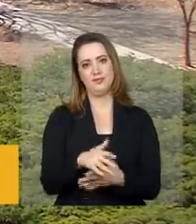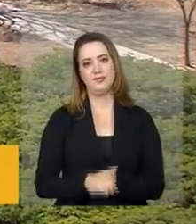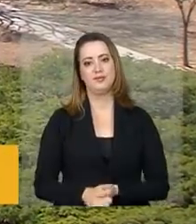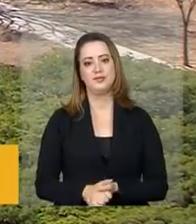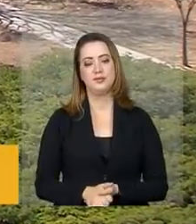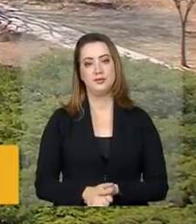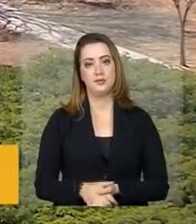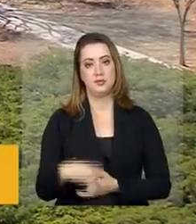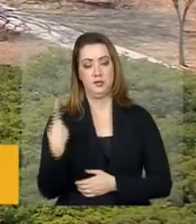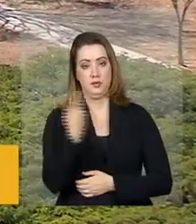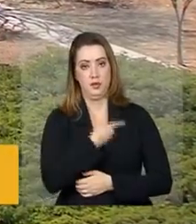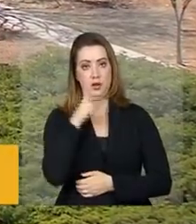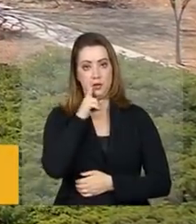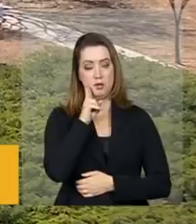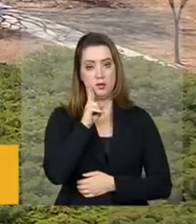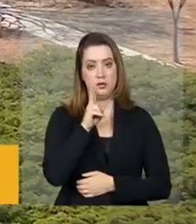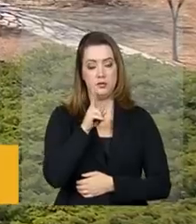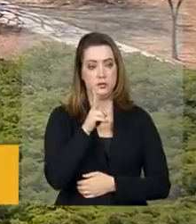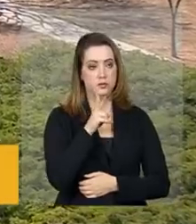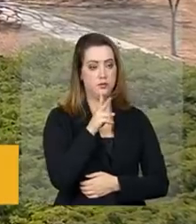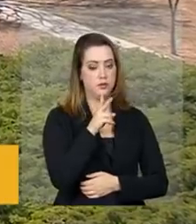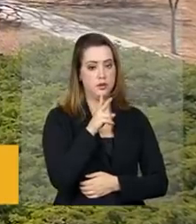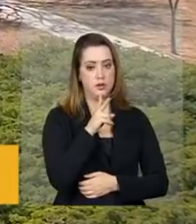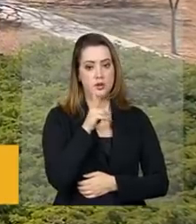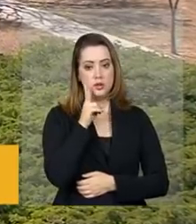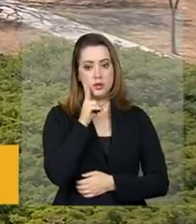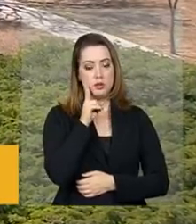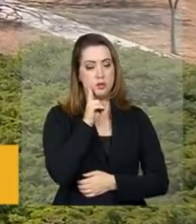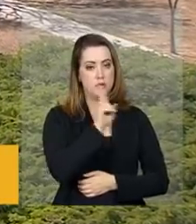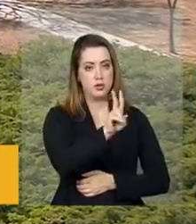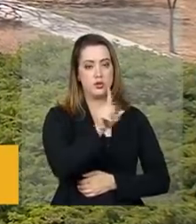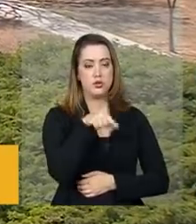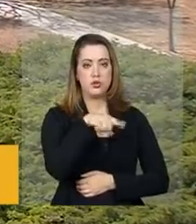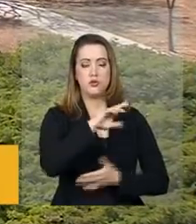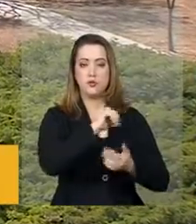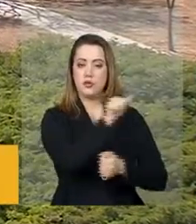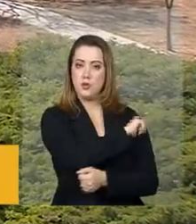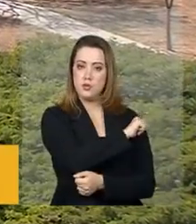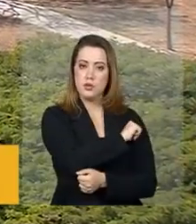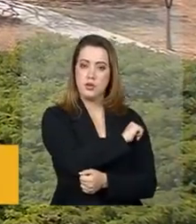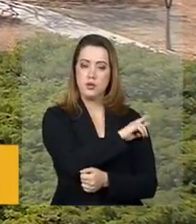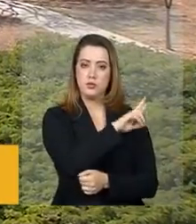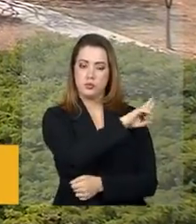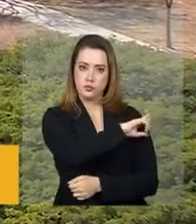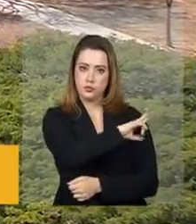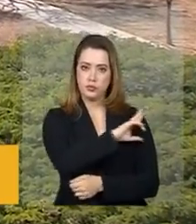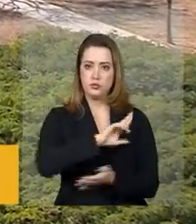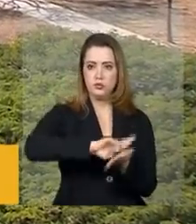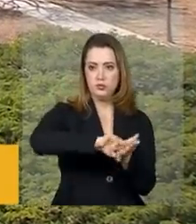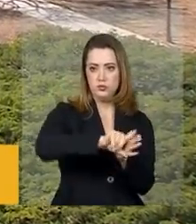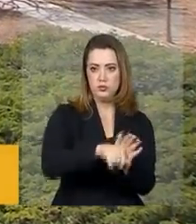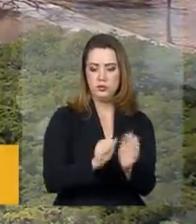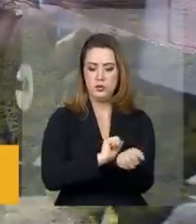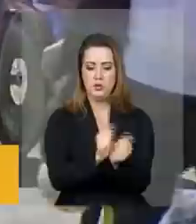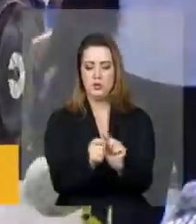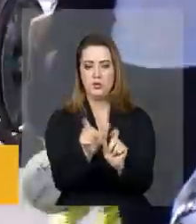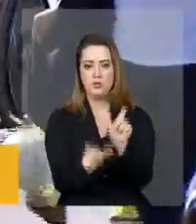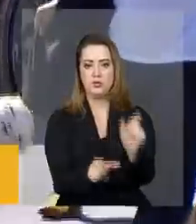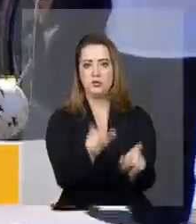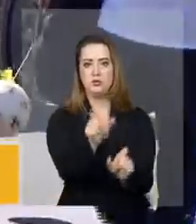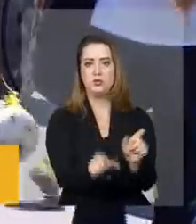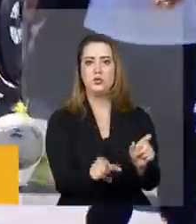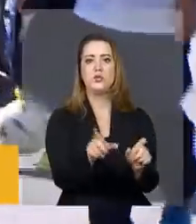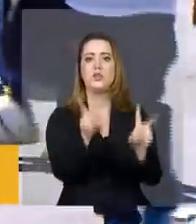Brasília, a gente vê que os alunos estão representando vários esportes, né? Lembrando que o desfile esse ano é temático,